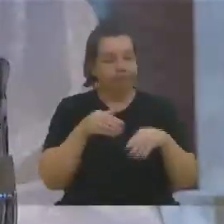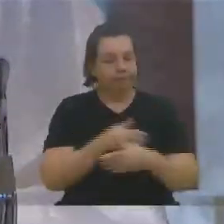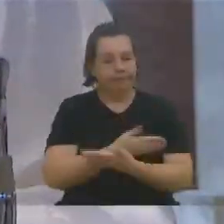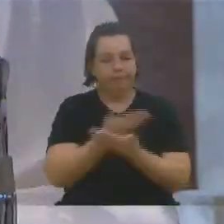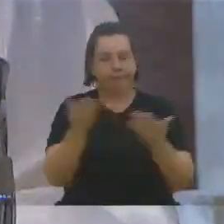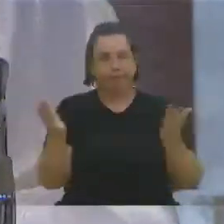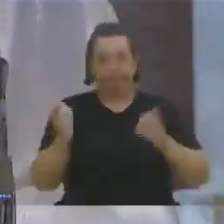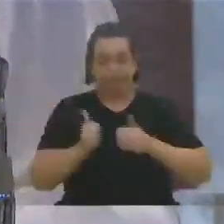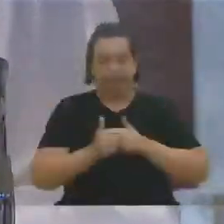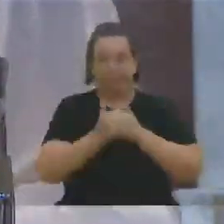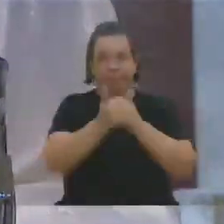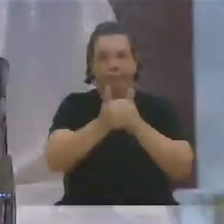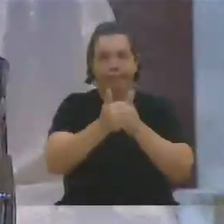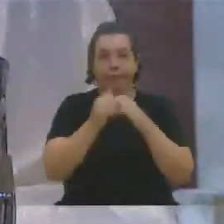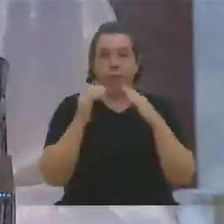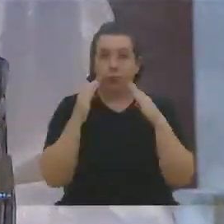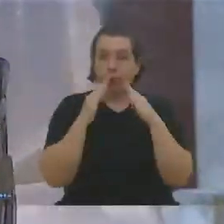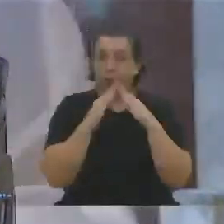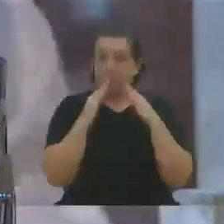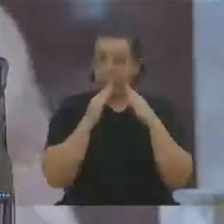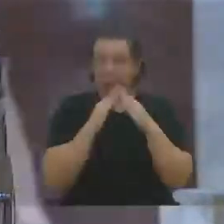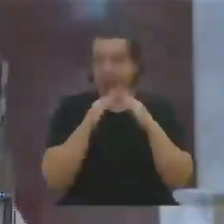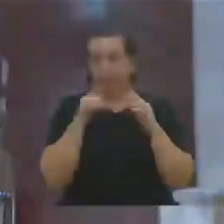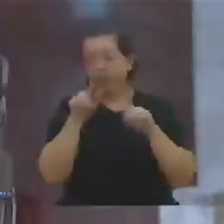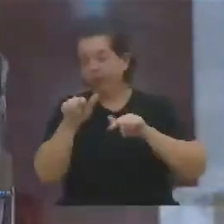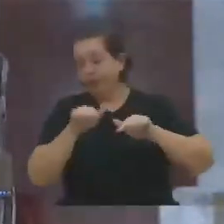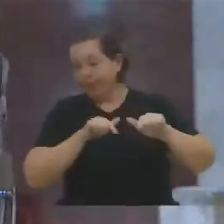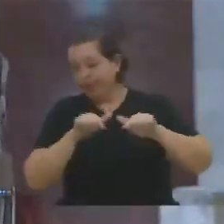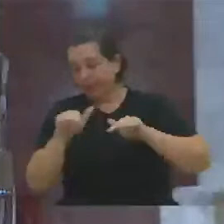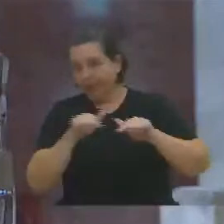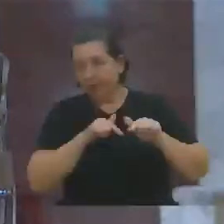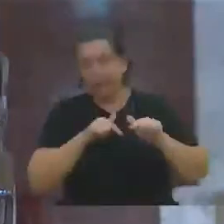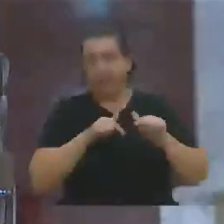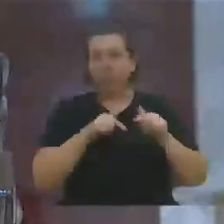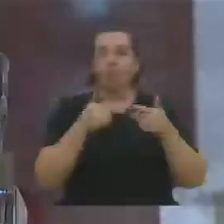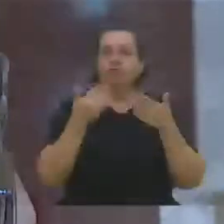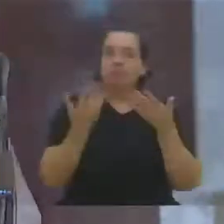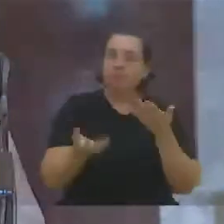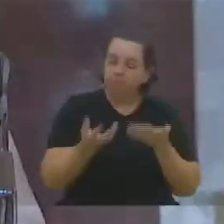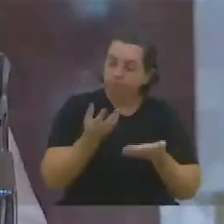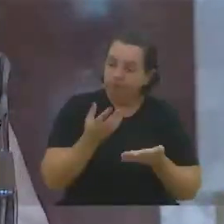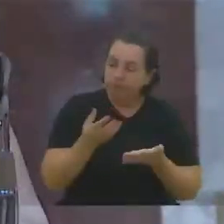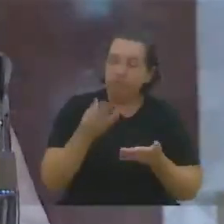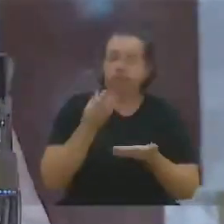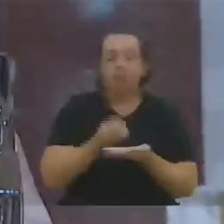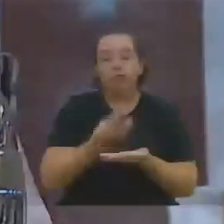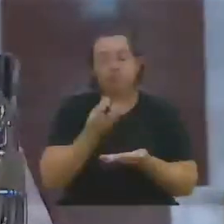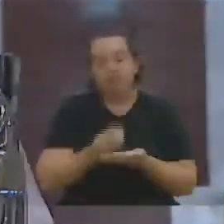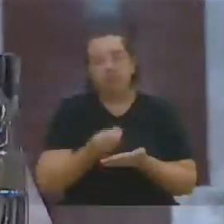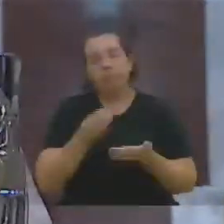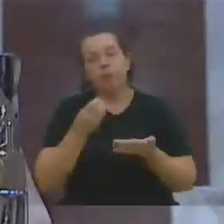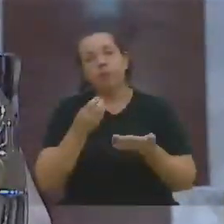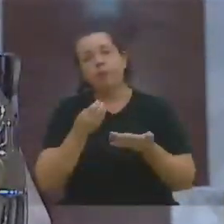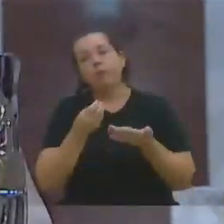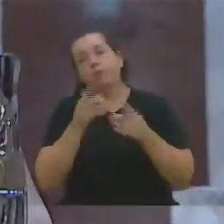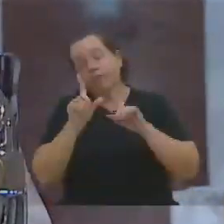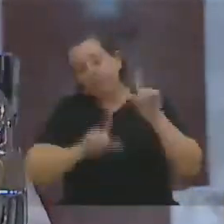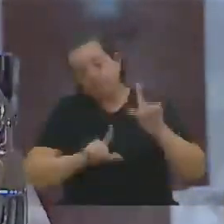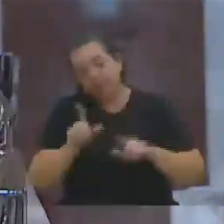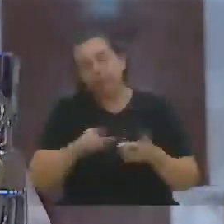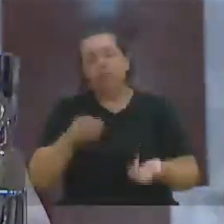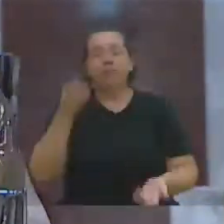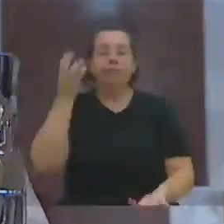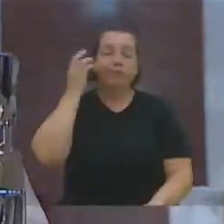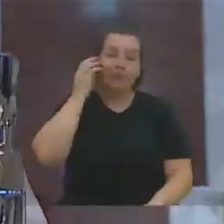nos acompanha de sua casa, do seu trabalho, pelos meios de comunicação da TV Evangelizar,